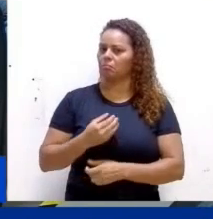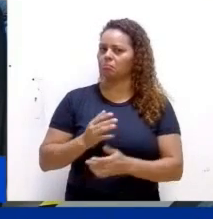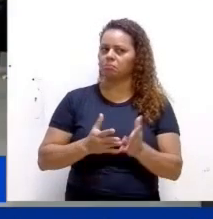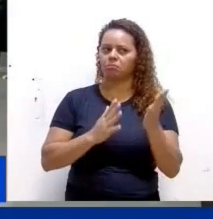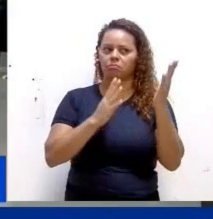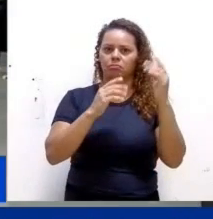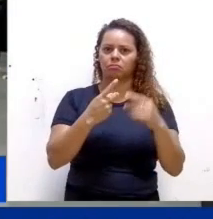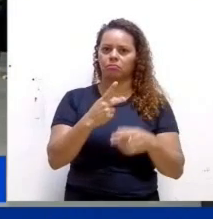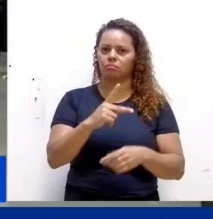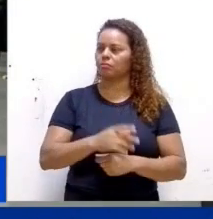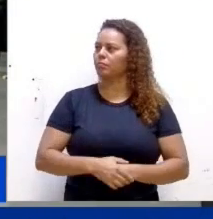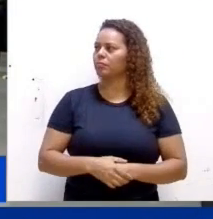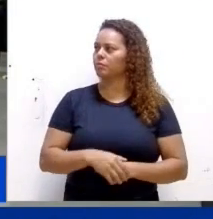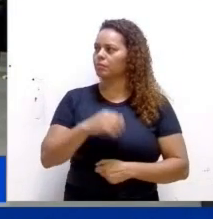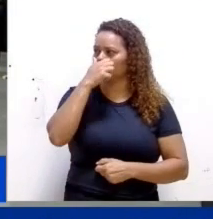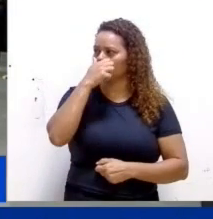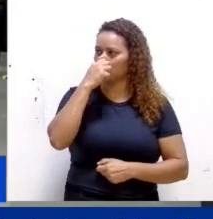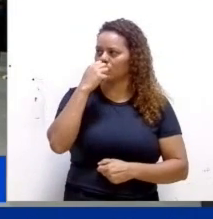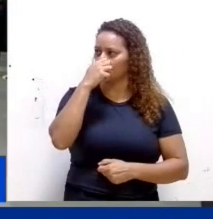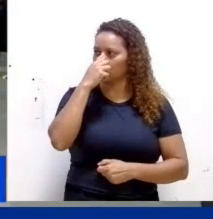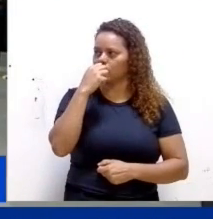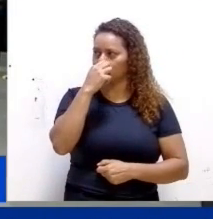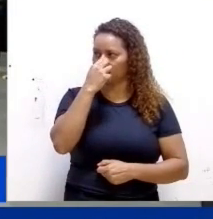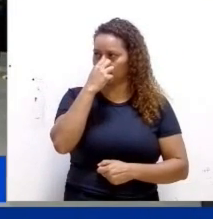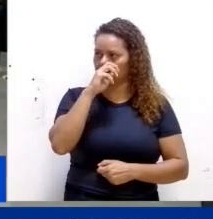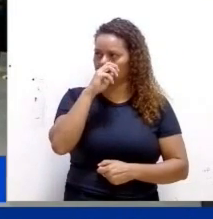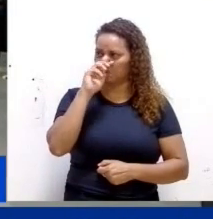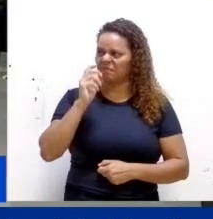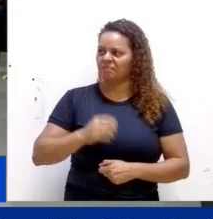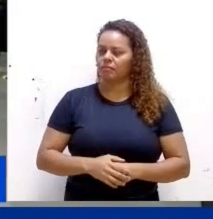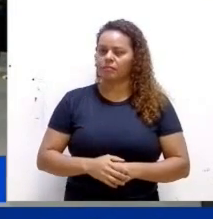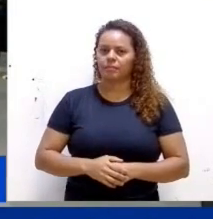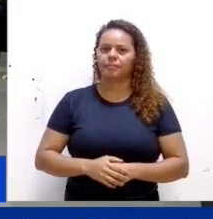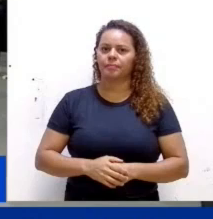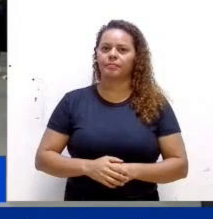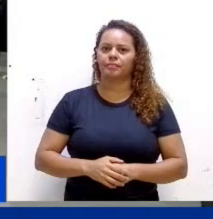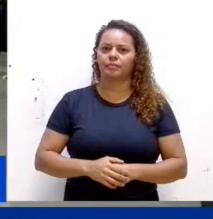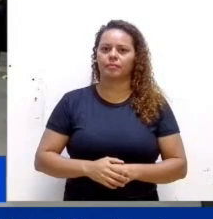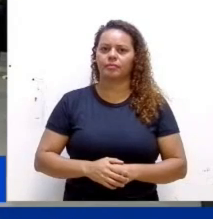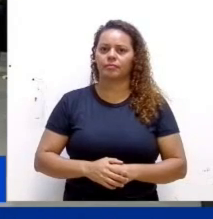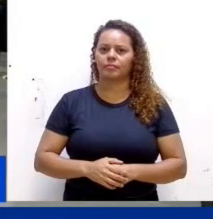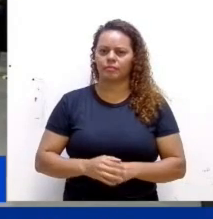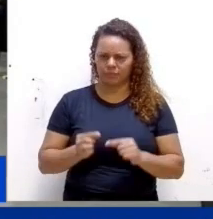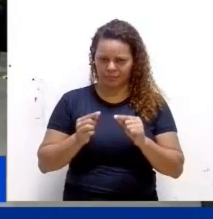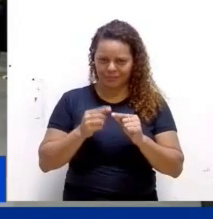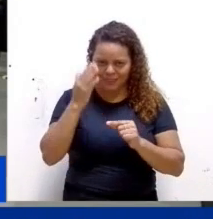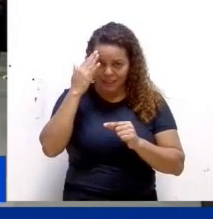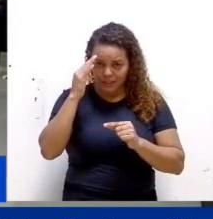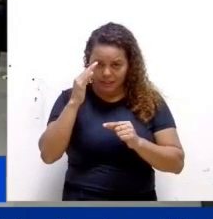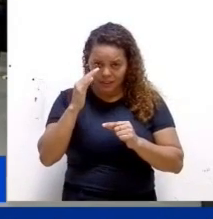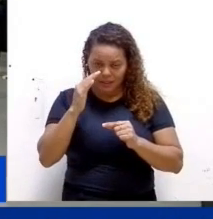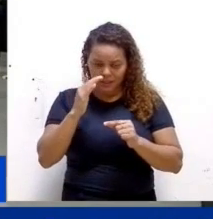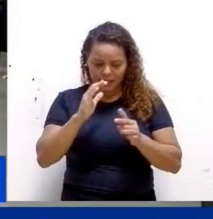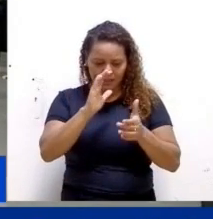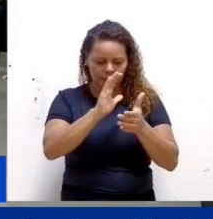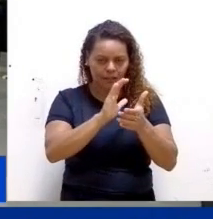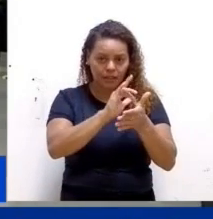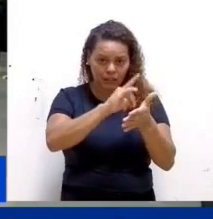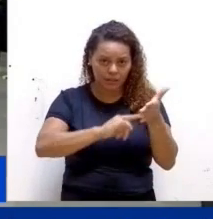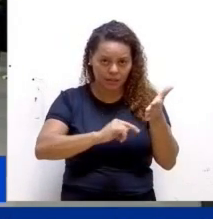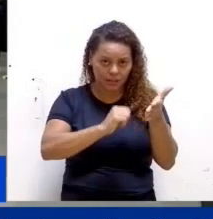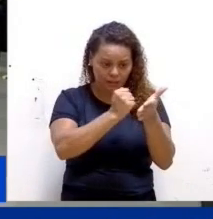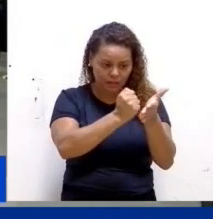casal. Bom, vamos lá. Entenderam então, não é? O que é o casamento. Vamos passar um pouco